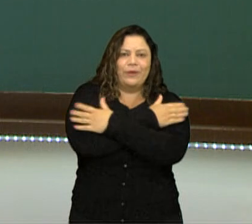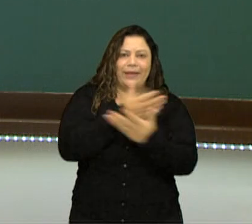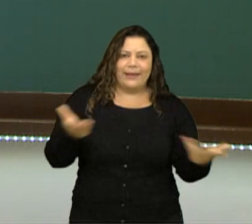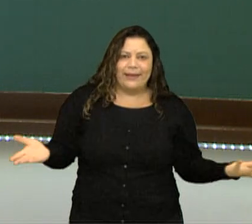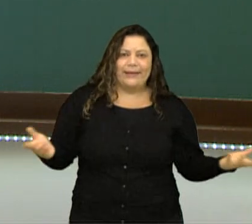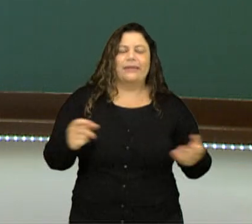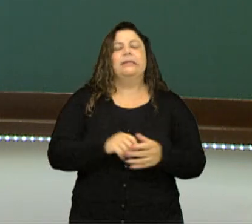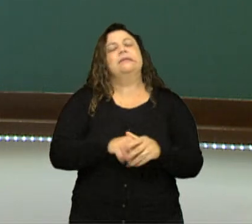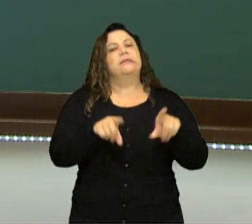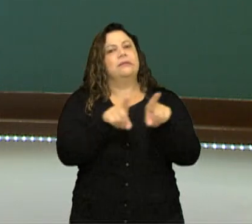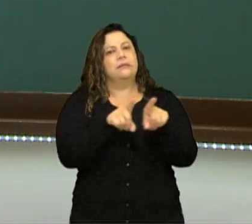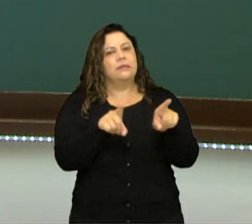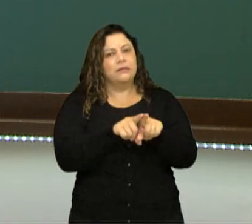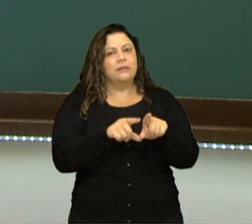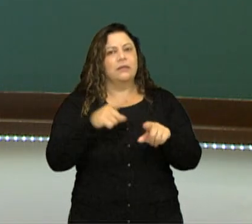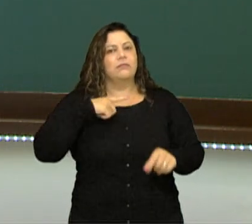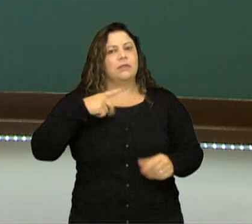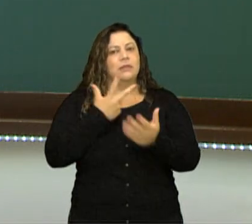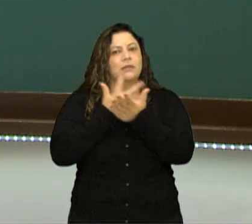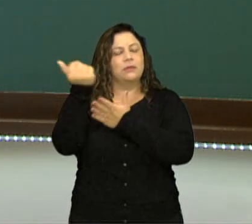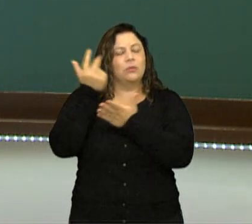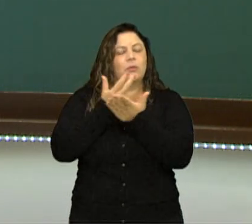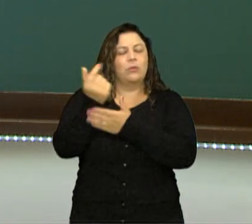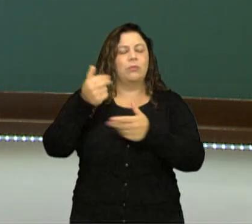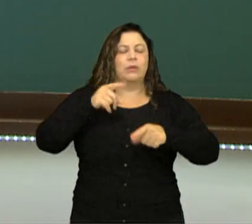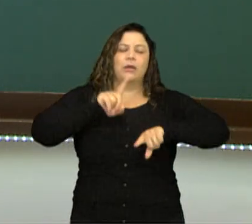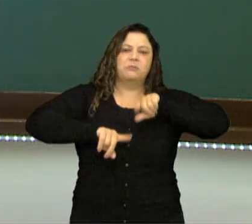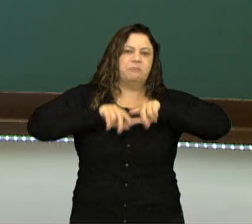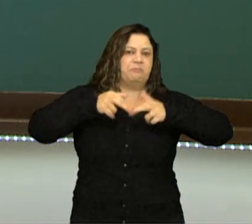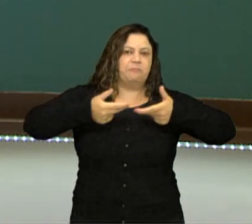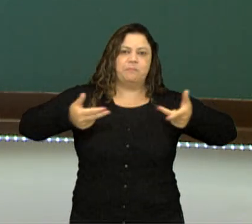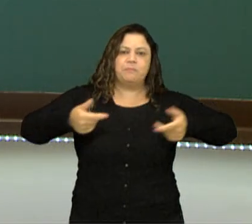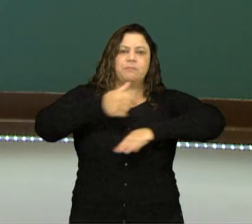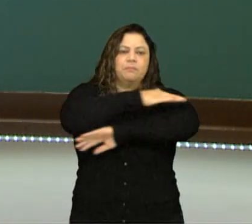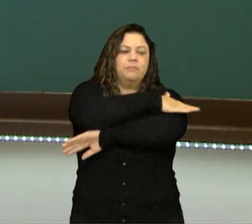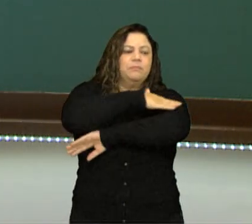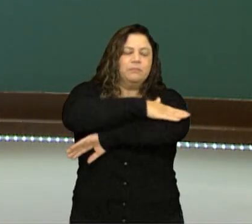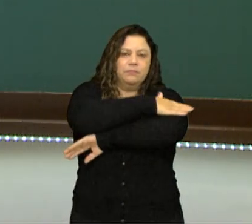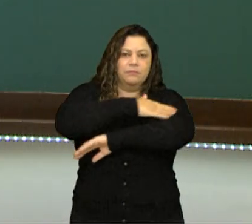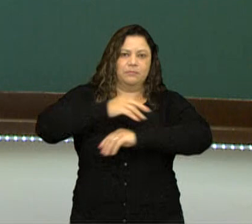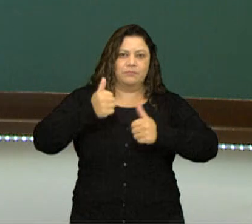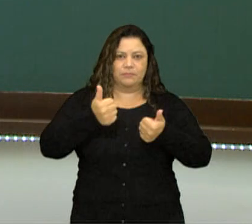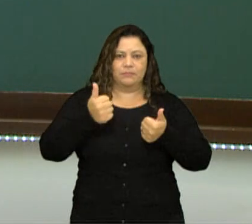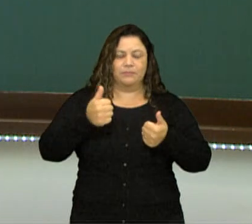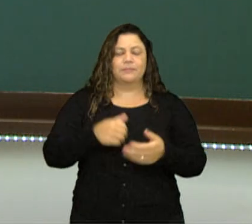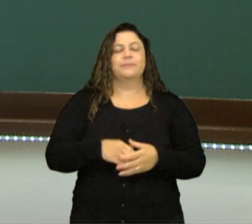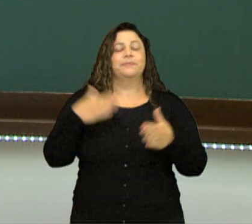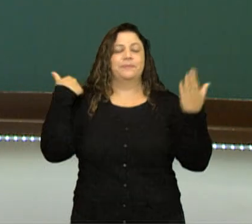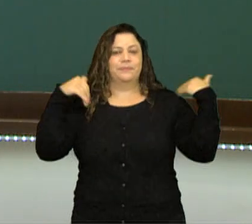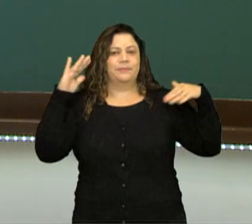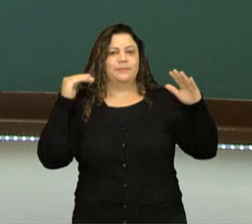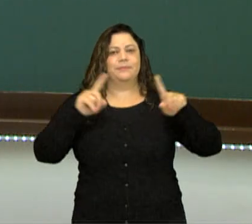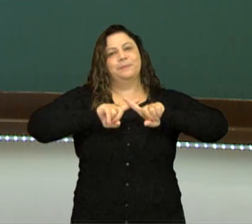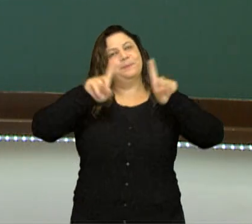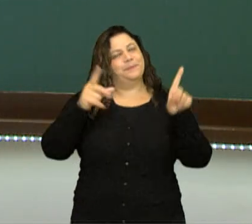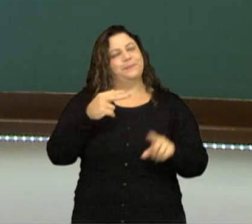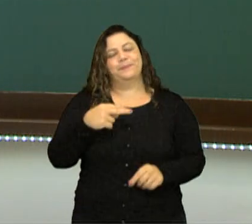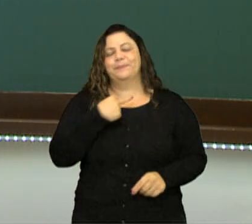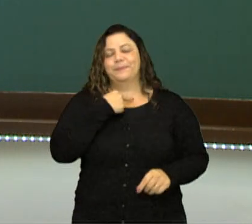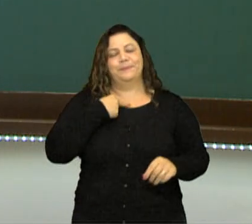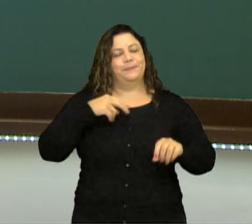e ainda ter comprado alguma coisa no parque, se ele tivesse ido no parque. Mas nada disso foi